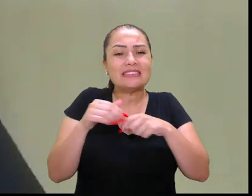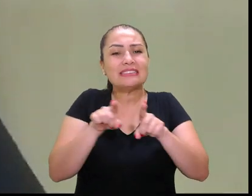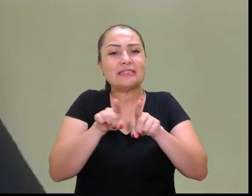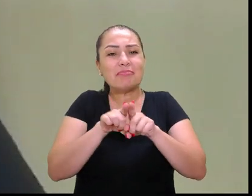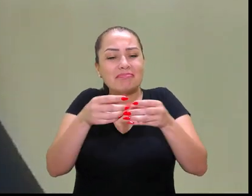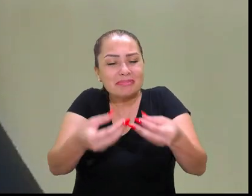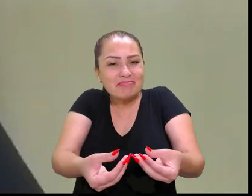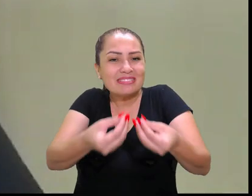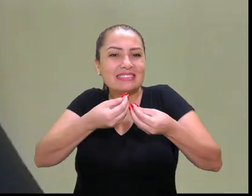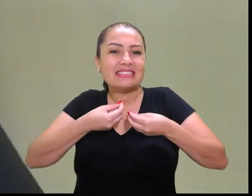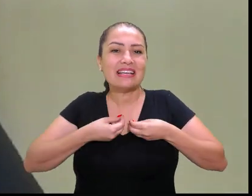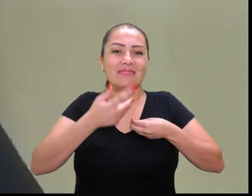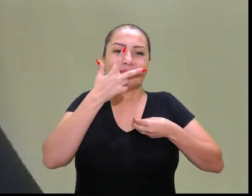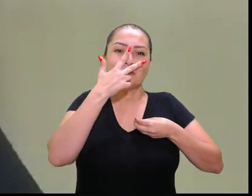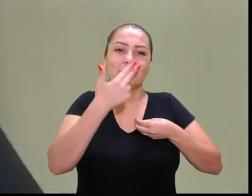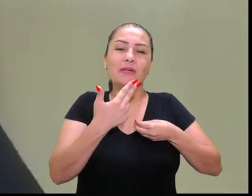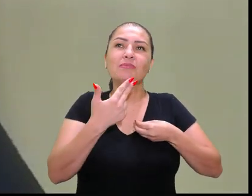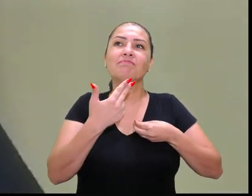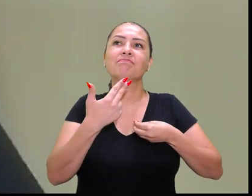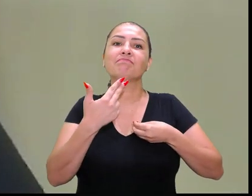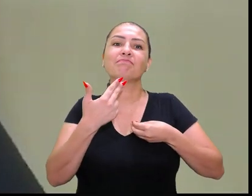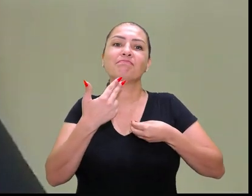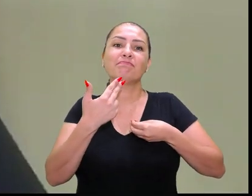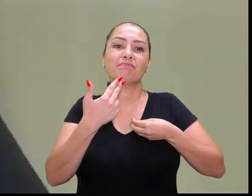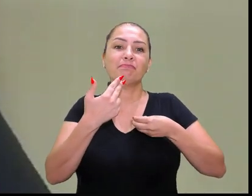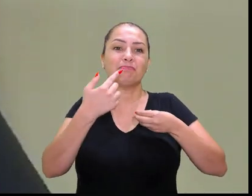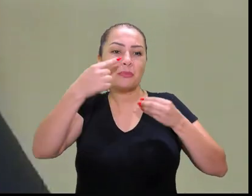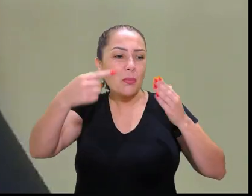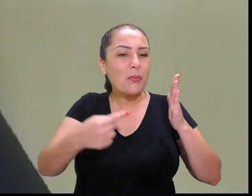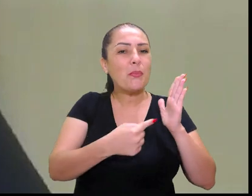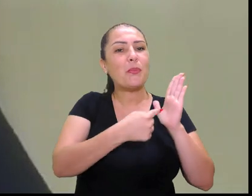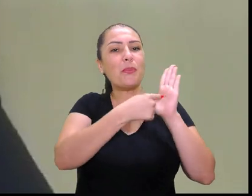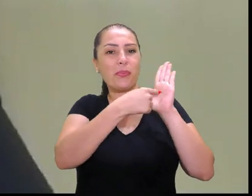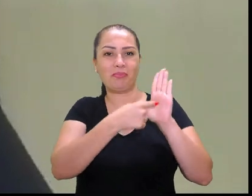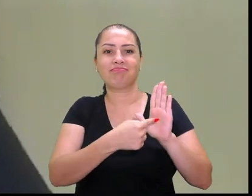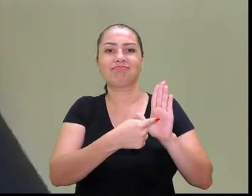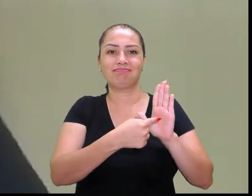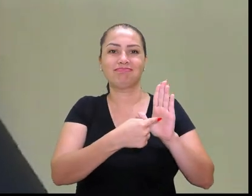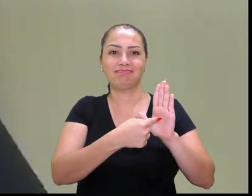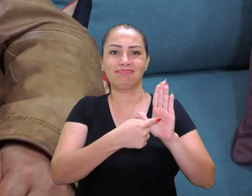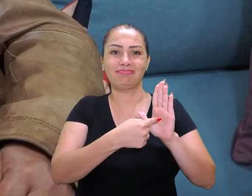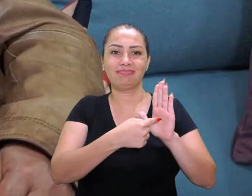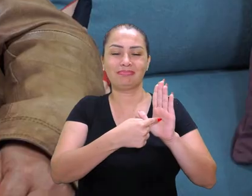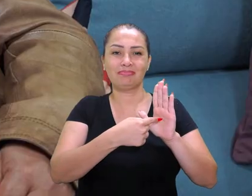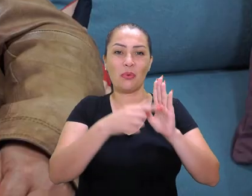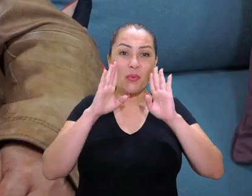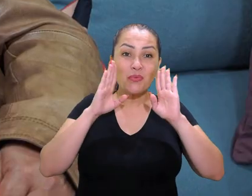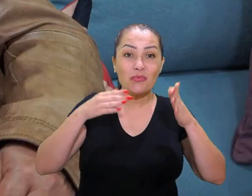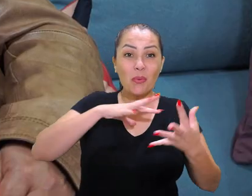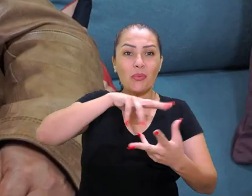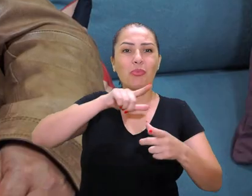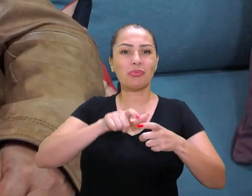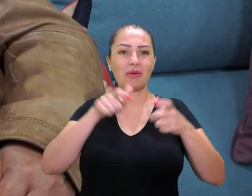mim uma referência de mundo muito mais ampla do que aquela que eu conhecia. Eu lembro que